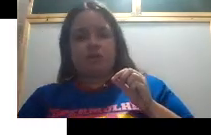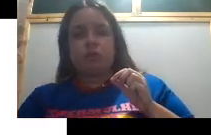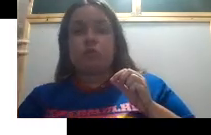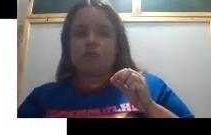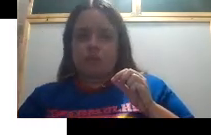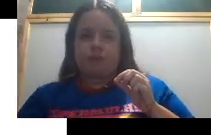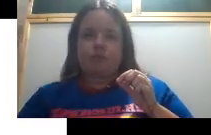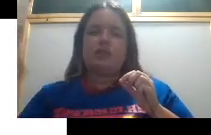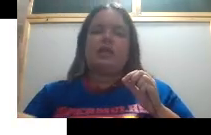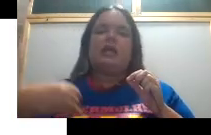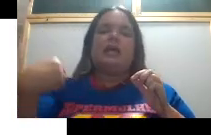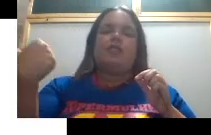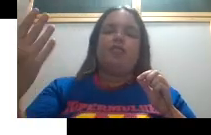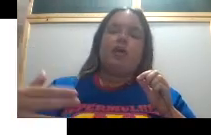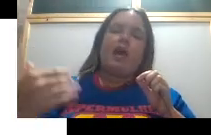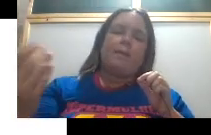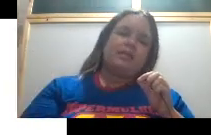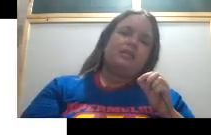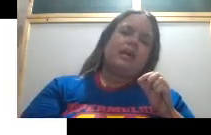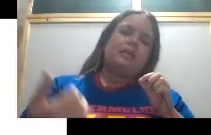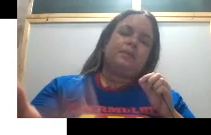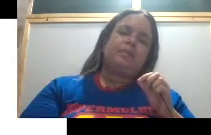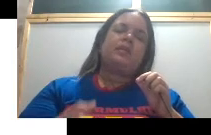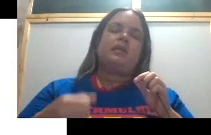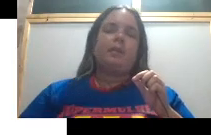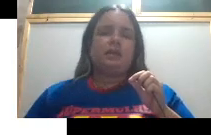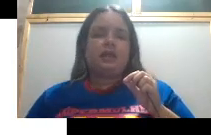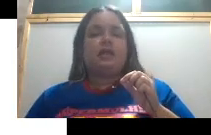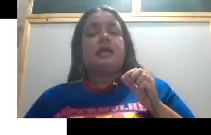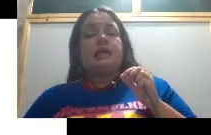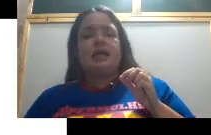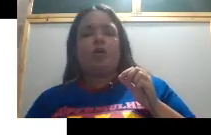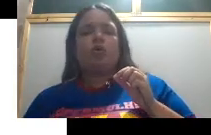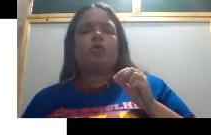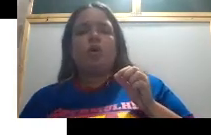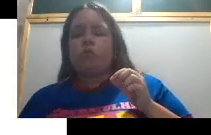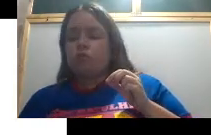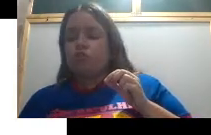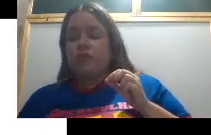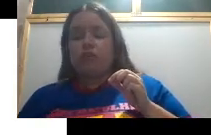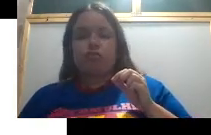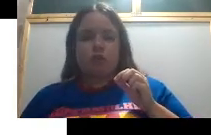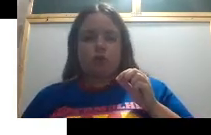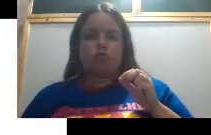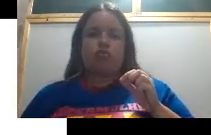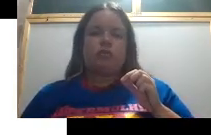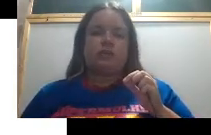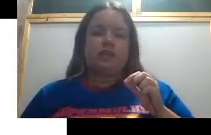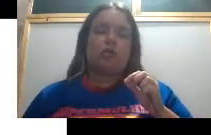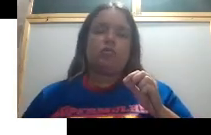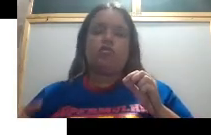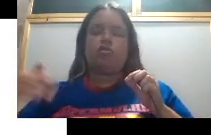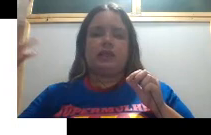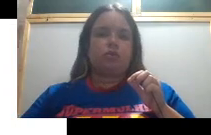as estrelas estavam no certo foi representada na bandeira de acordo com alguns estudiosos